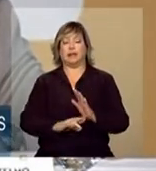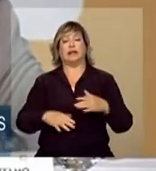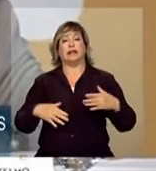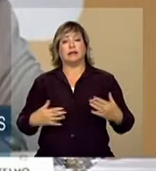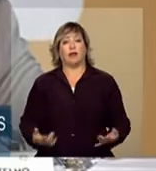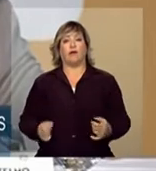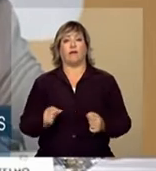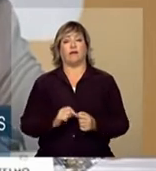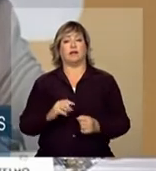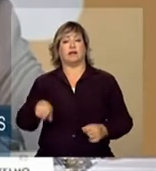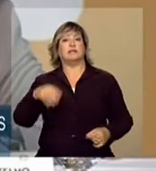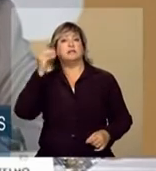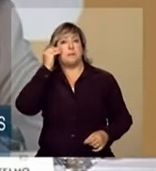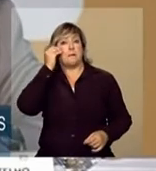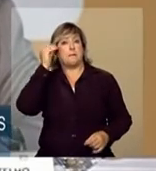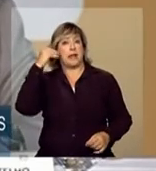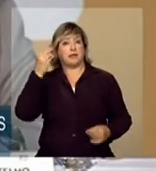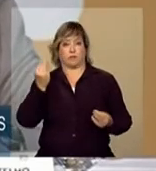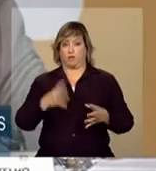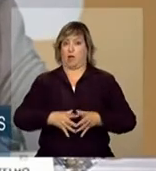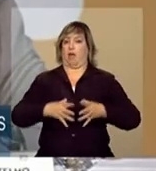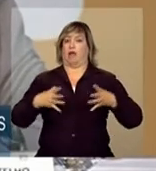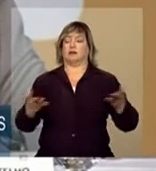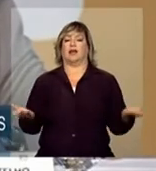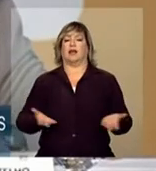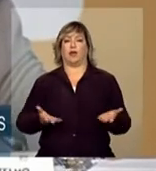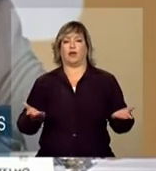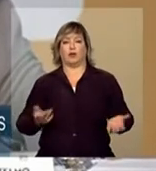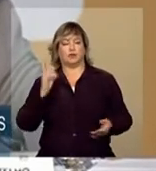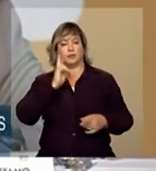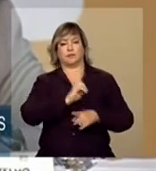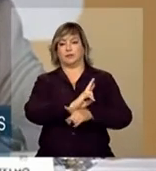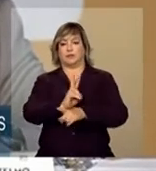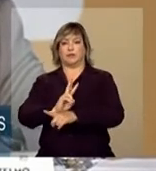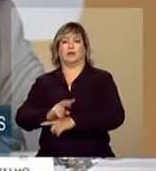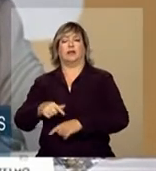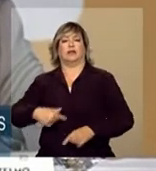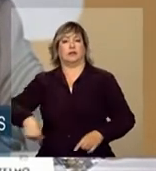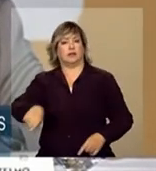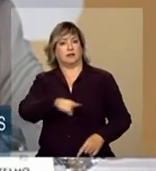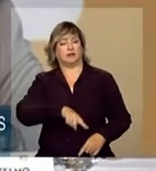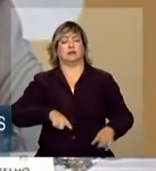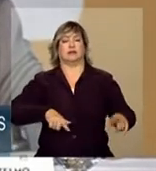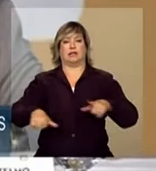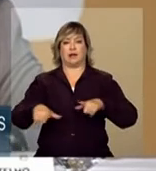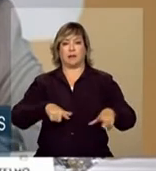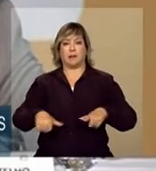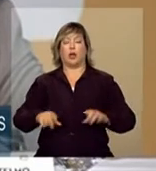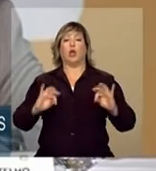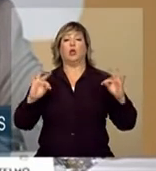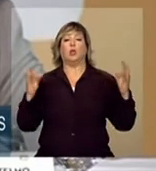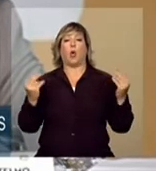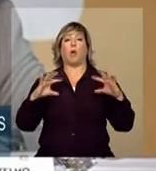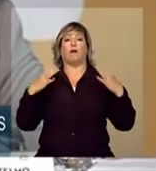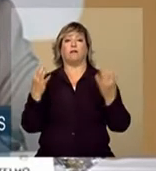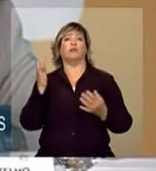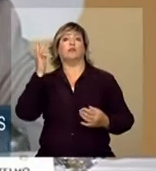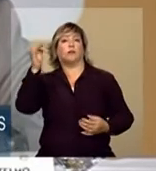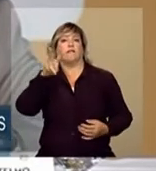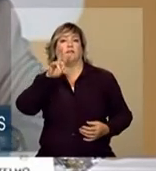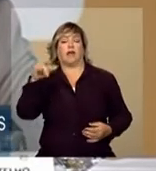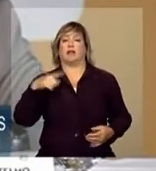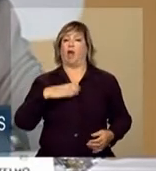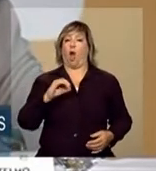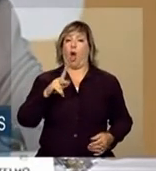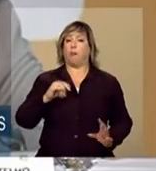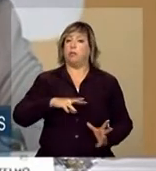gerou uma grande experiência para a gente, né, no âmbito do controle do espectro. Todos aqueles eventos que ainda virão, como a própria Copa